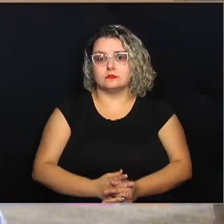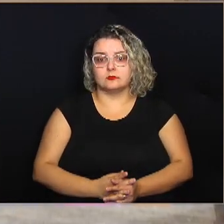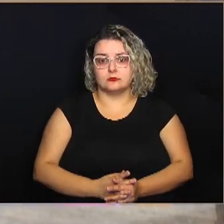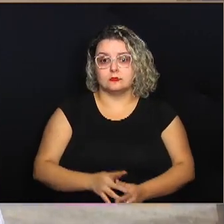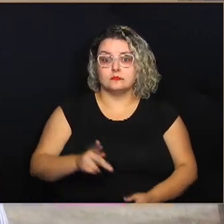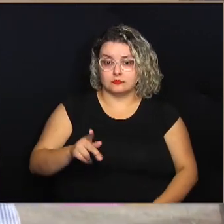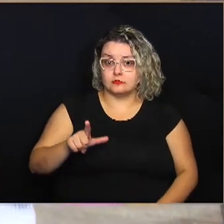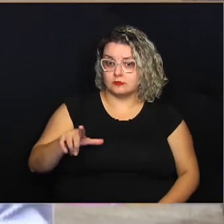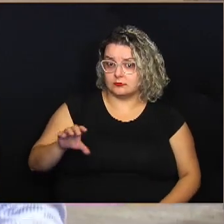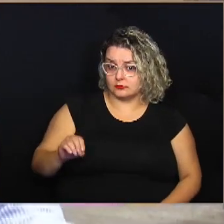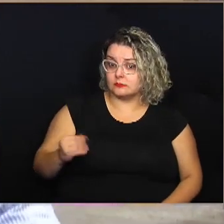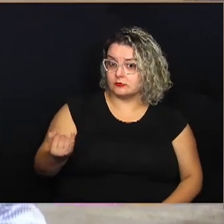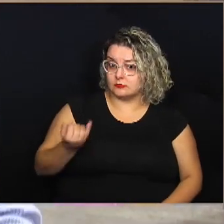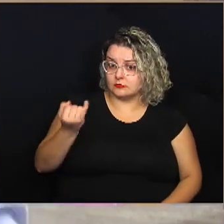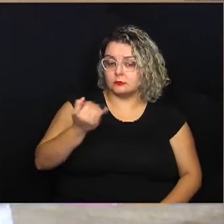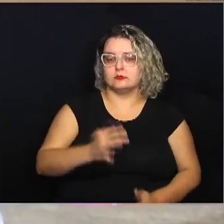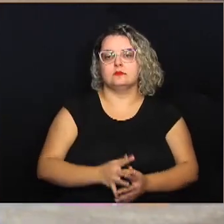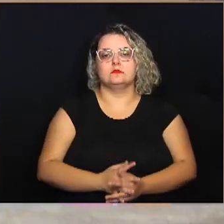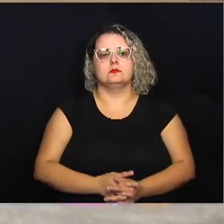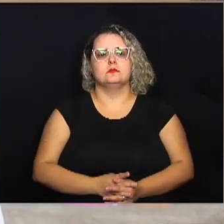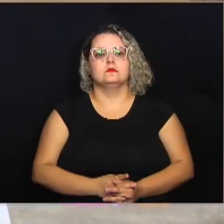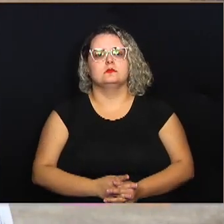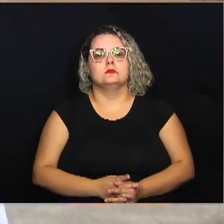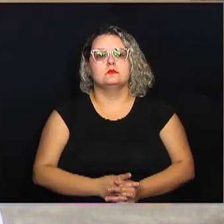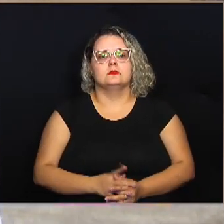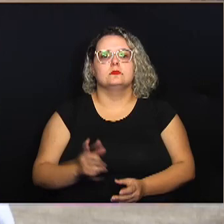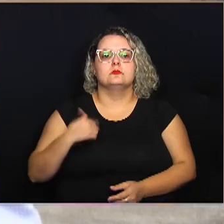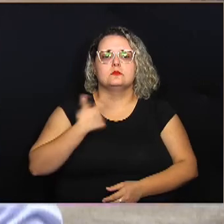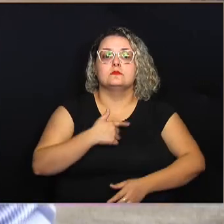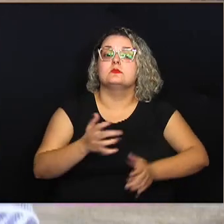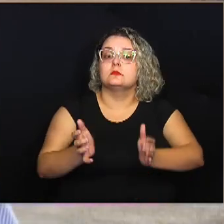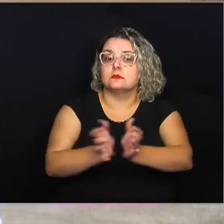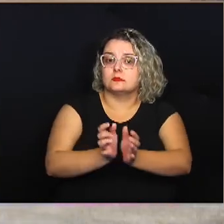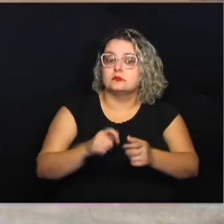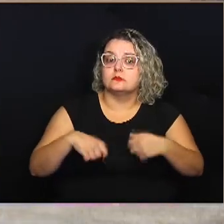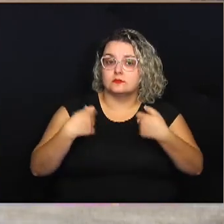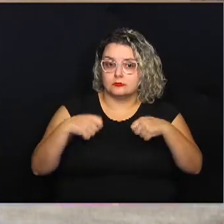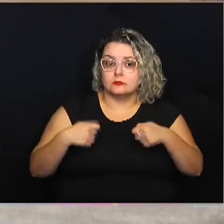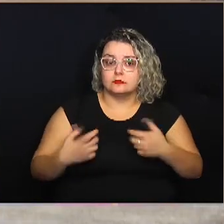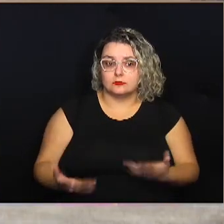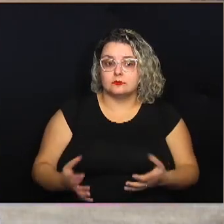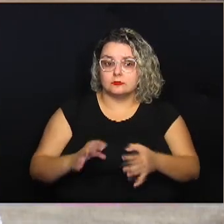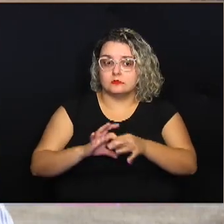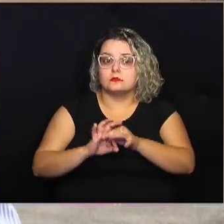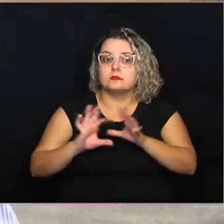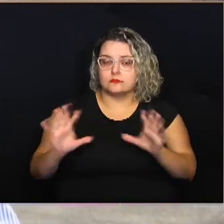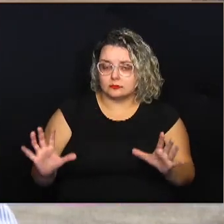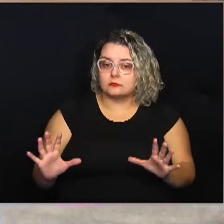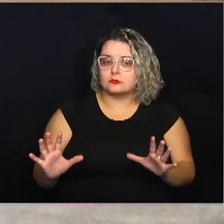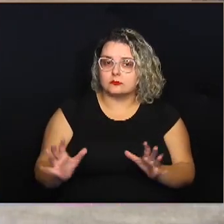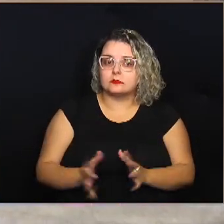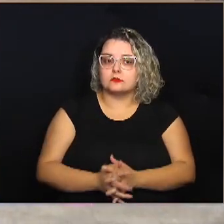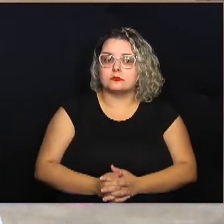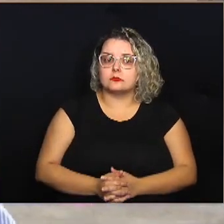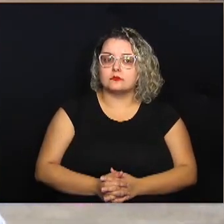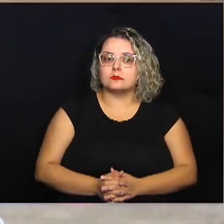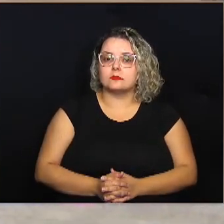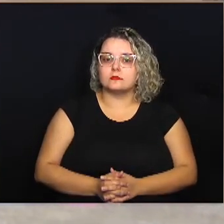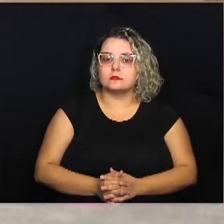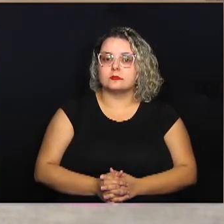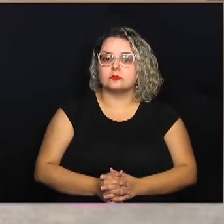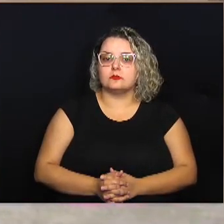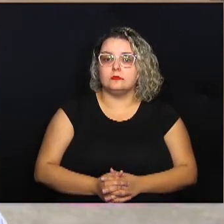PLO importante, né, que passou pela nossa comissão e havia necessidade da gente deliberar, e até pelo